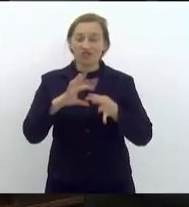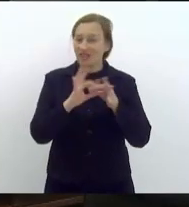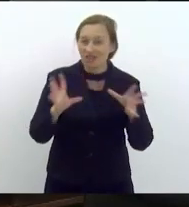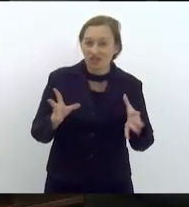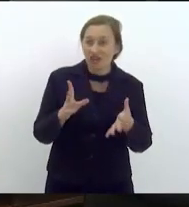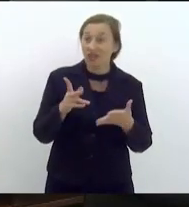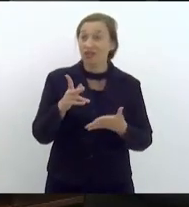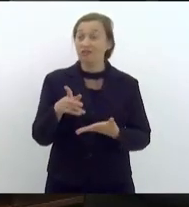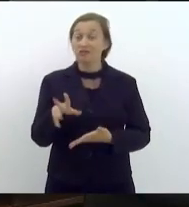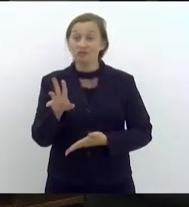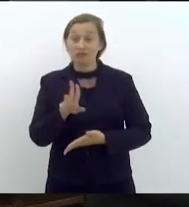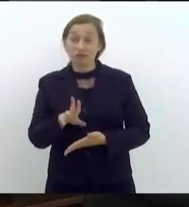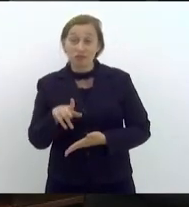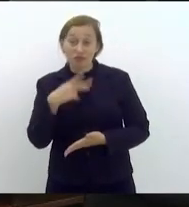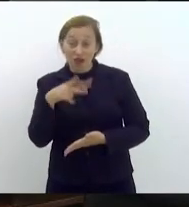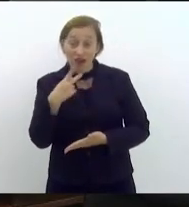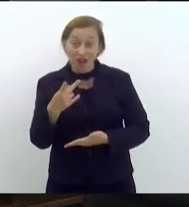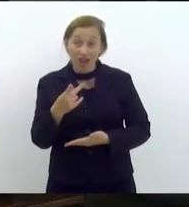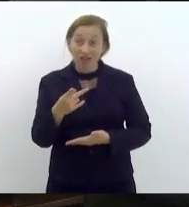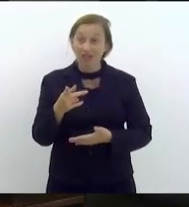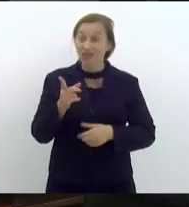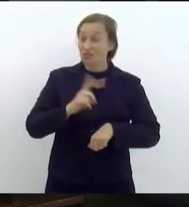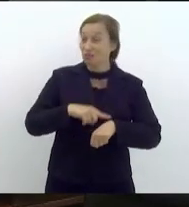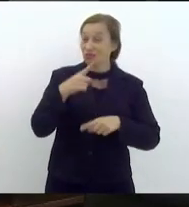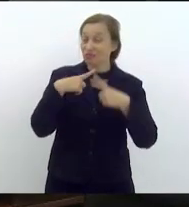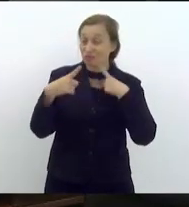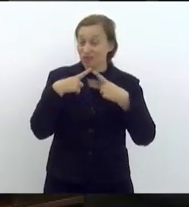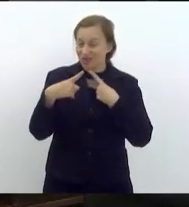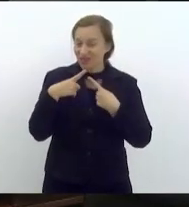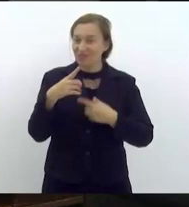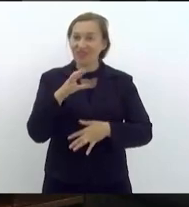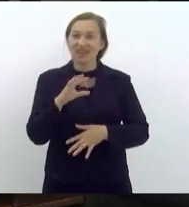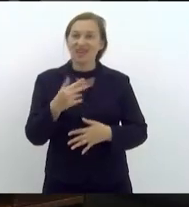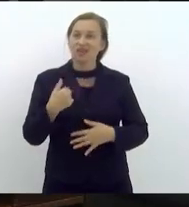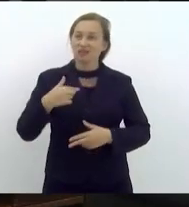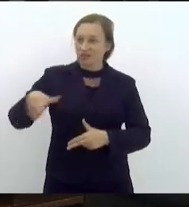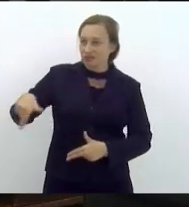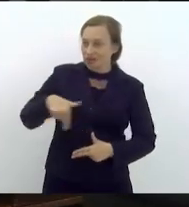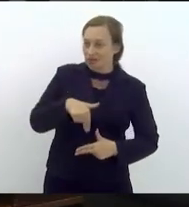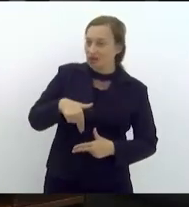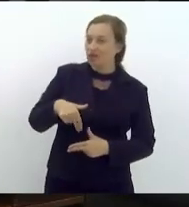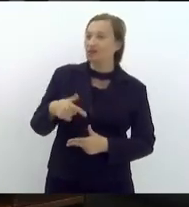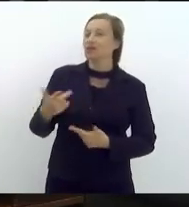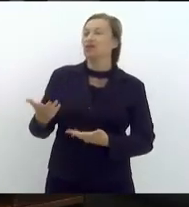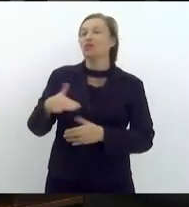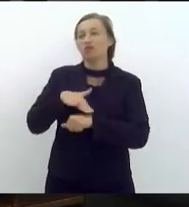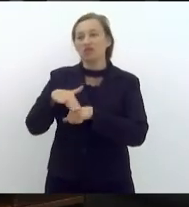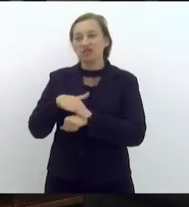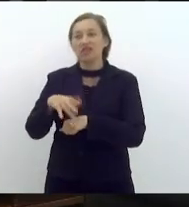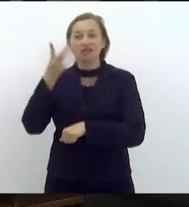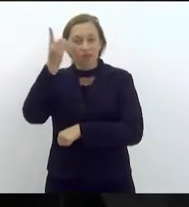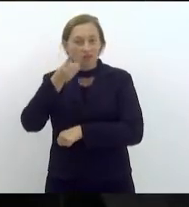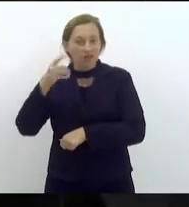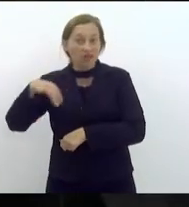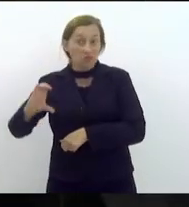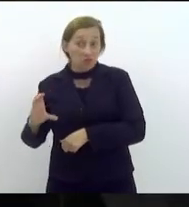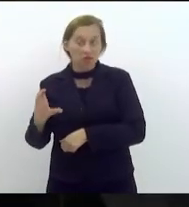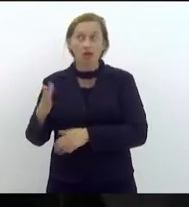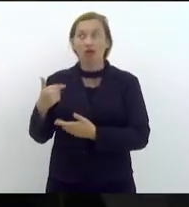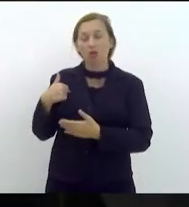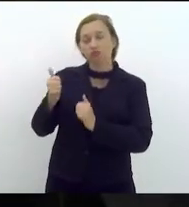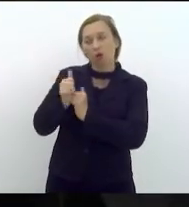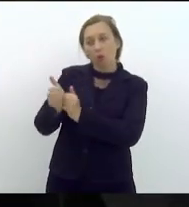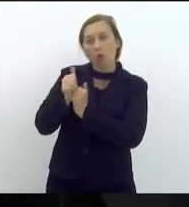uso da palavra nesse momento discussão e aí obviamente me dirigia o autor da proposta deputado Carlos Smith porque eu tenho